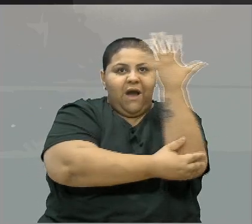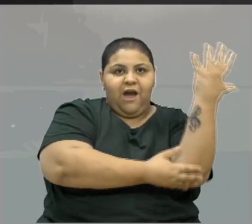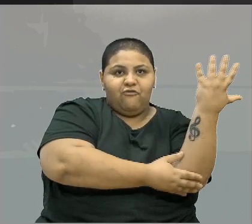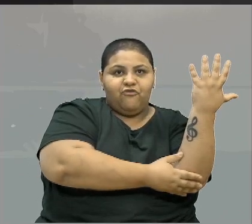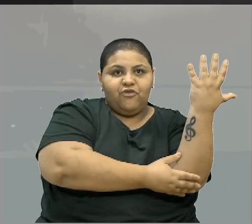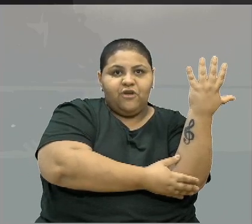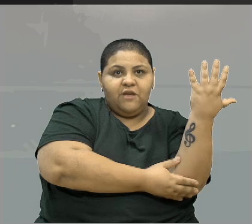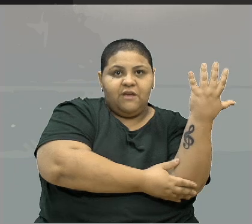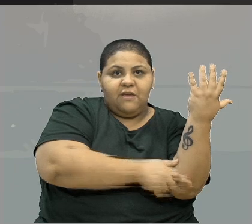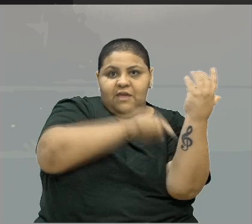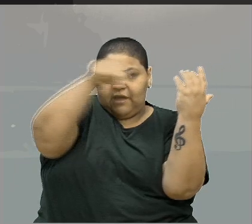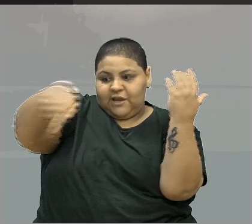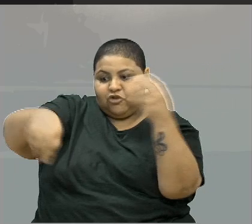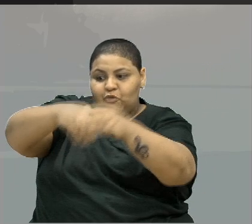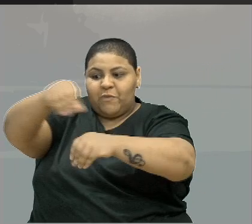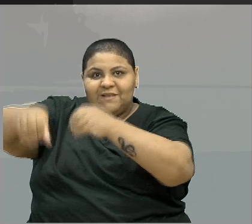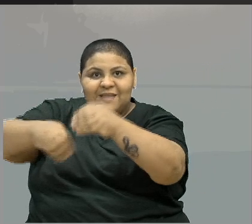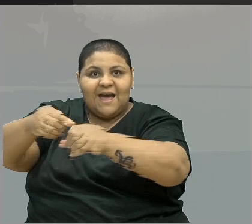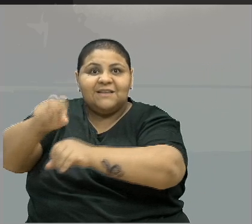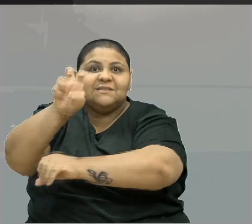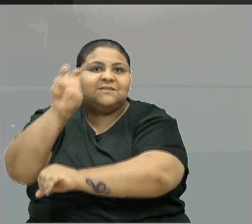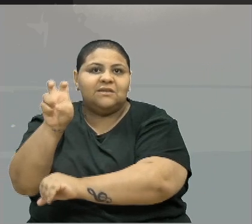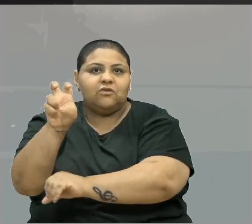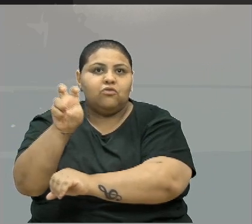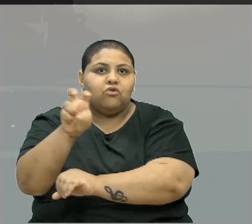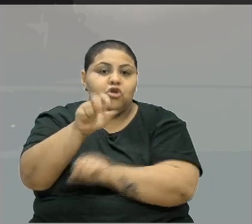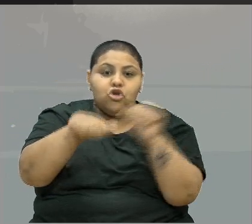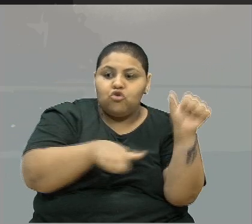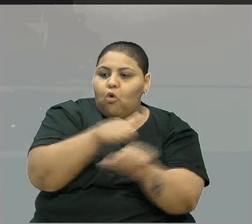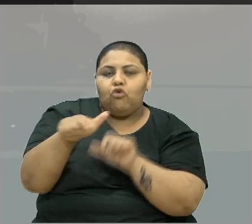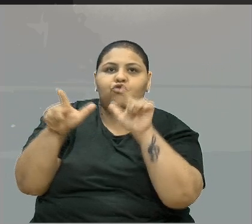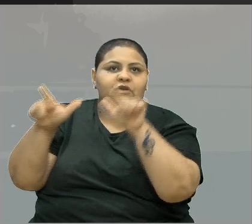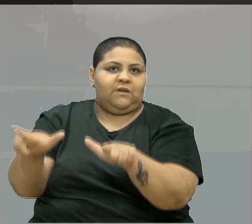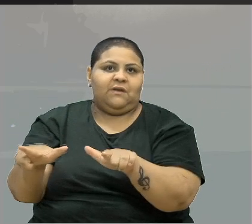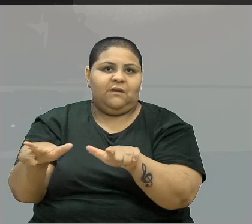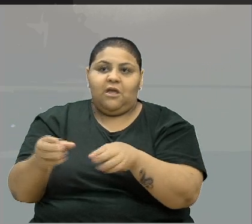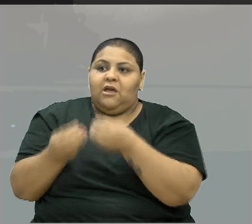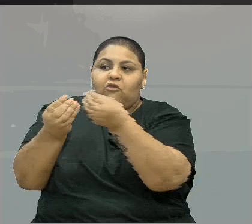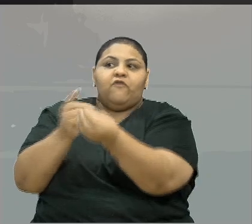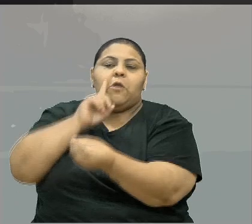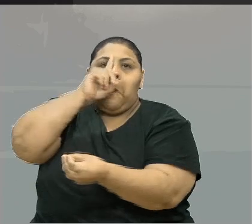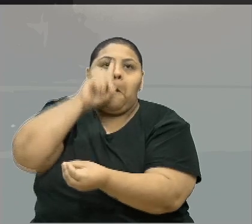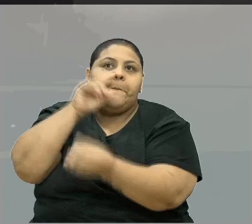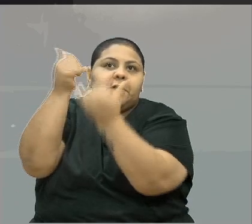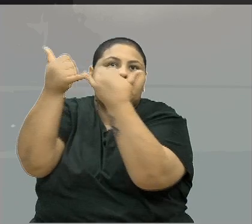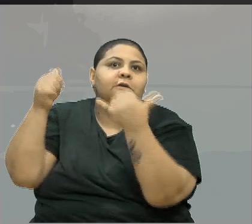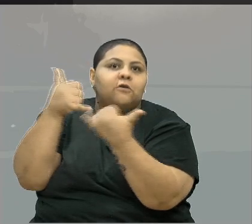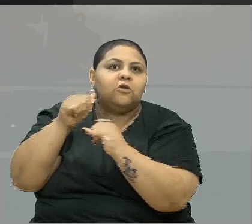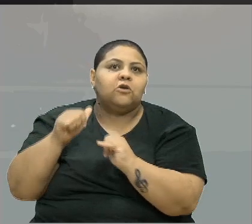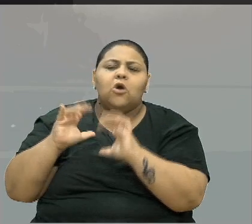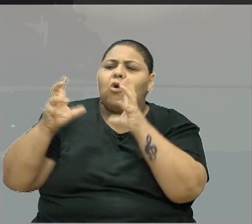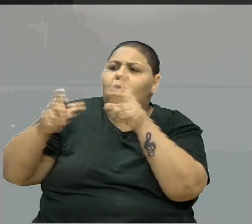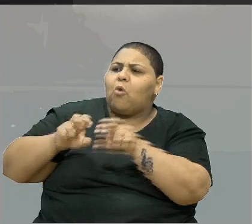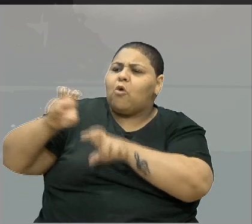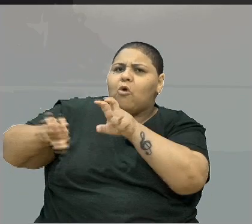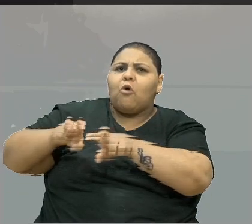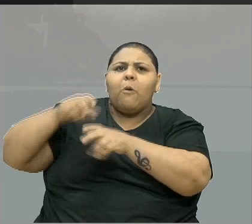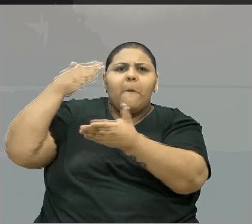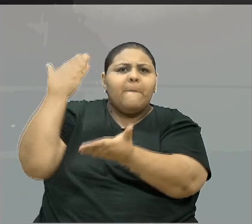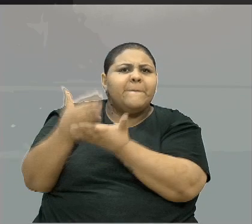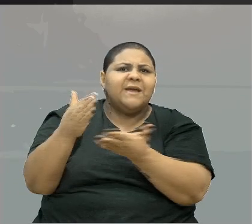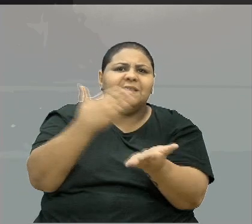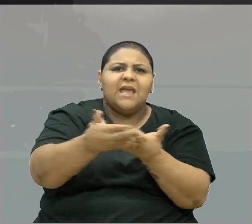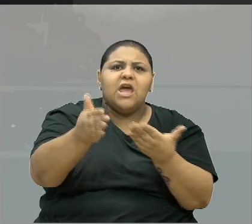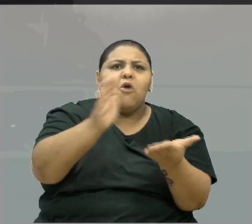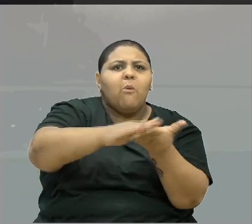não ofereça o risco às pessoas, que não ofereça o risco às transmissões elétricas. Quantos agricultores que perderam toda a